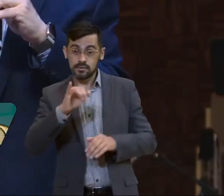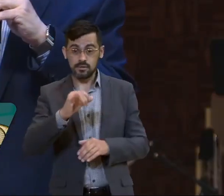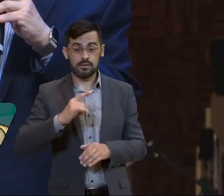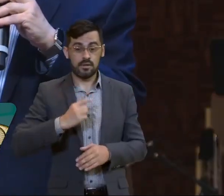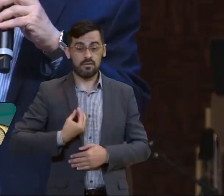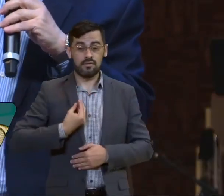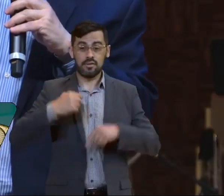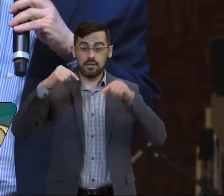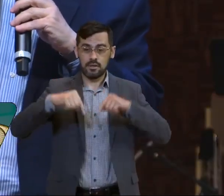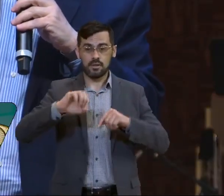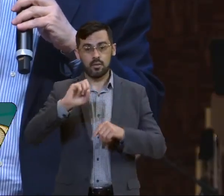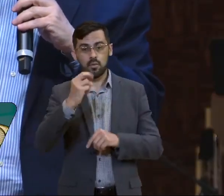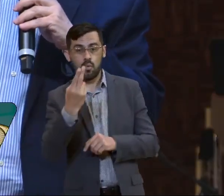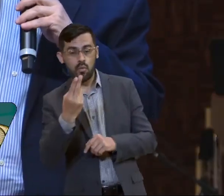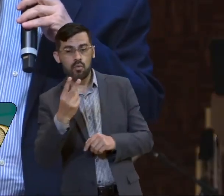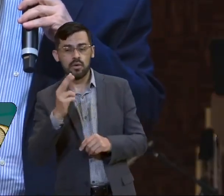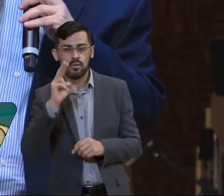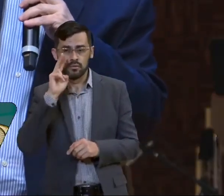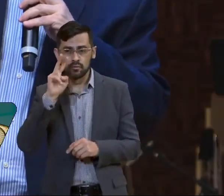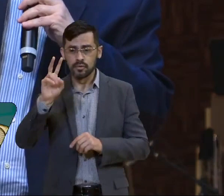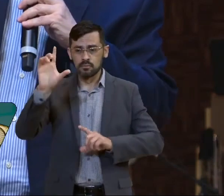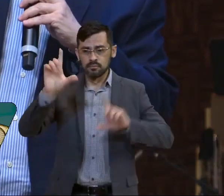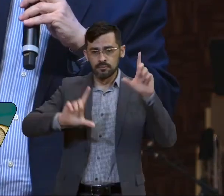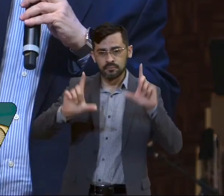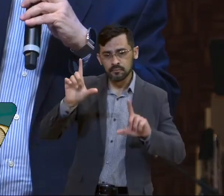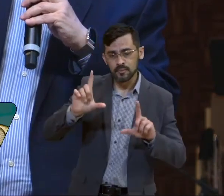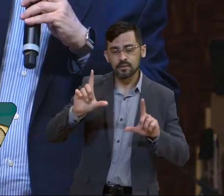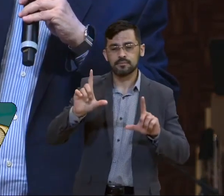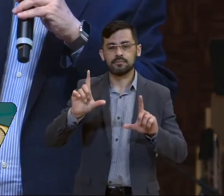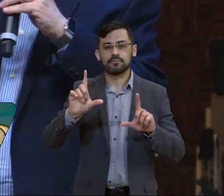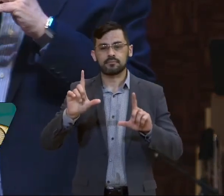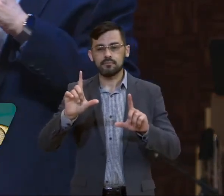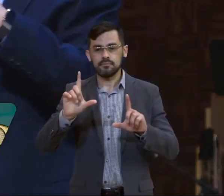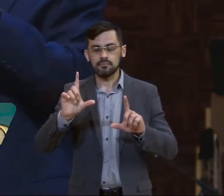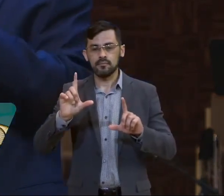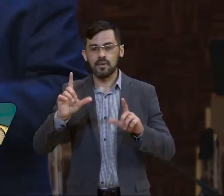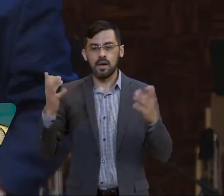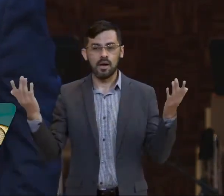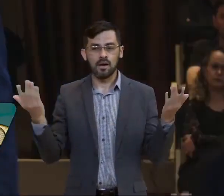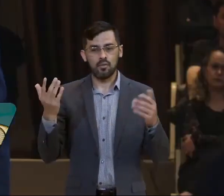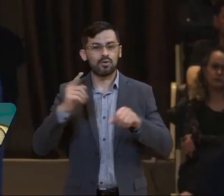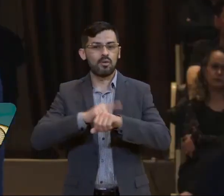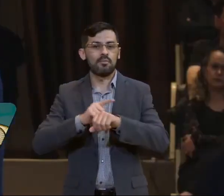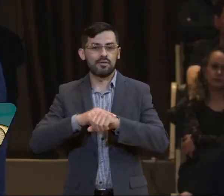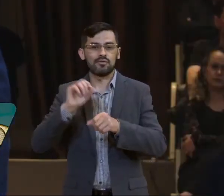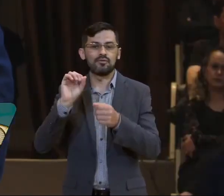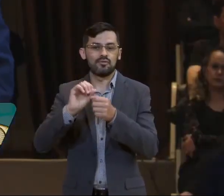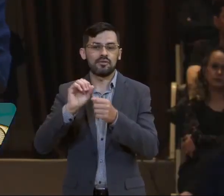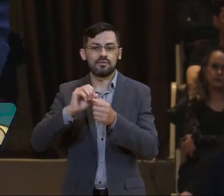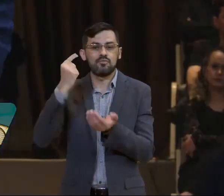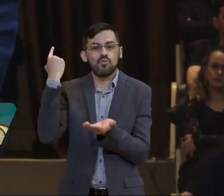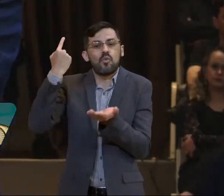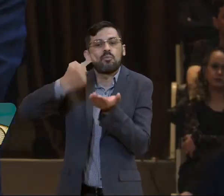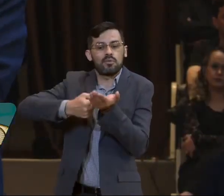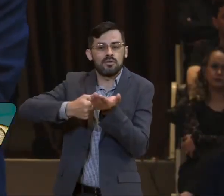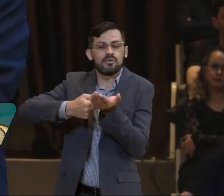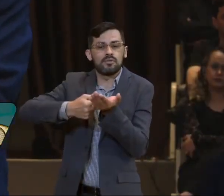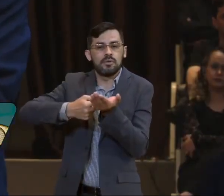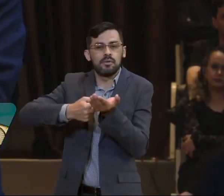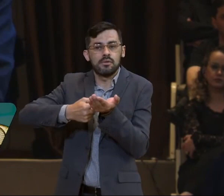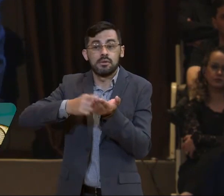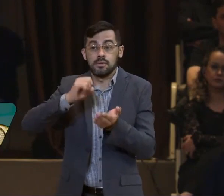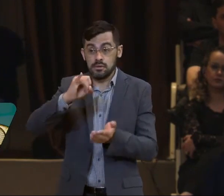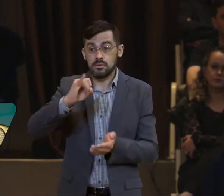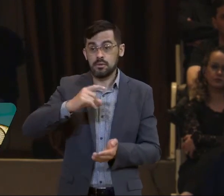hoje, ou se você está nos assistindo, está ouvindo, esteja na hora de você tomar essa decisão. Há aqueles que estão